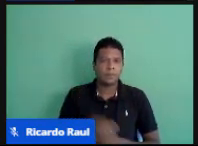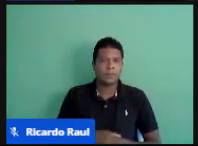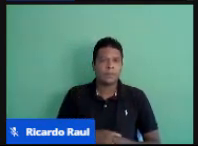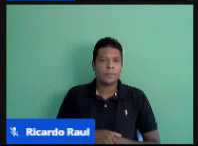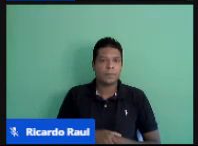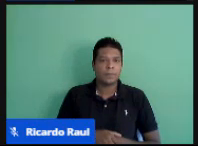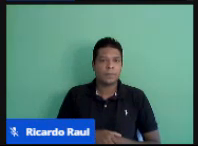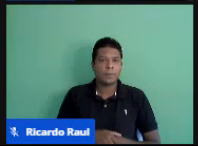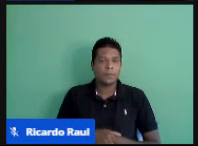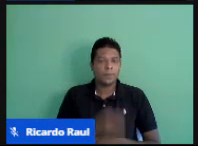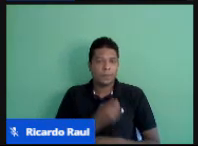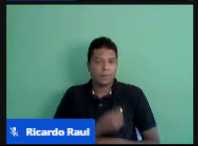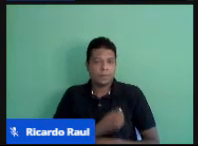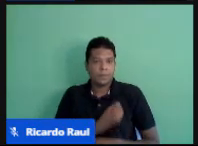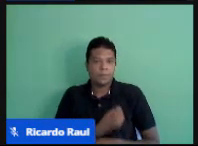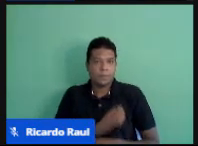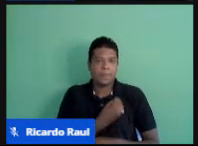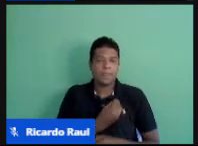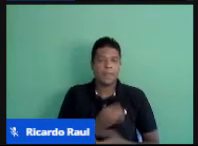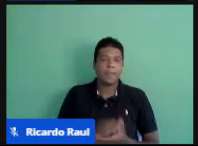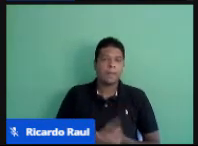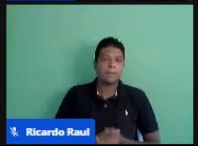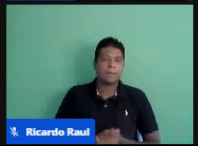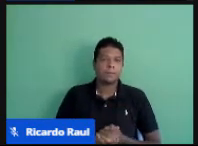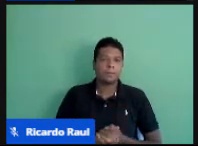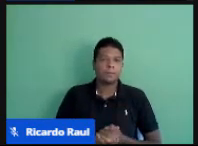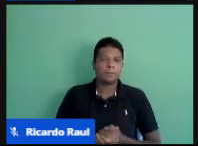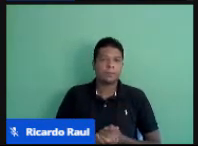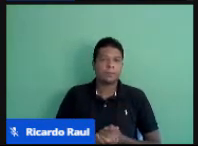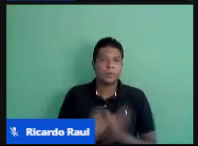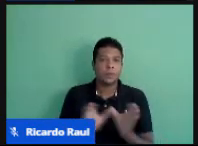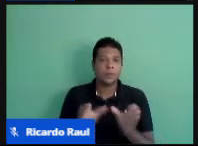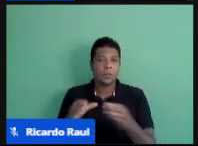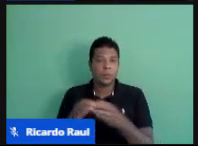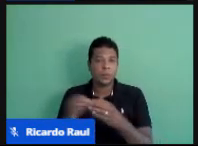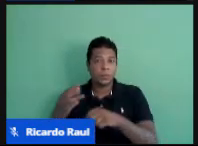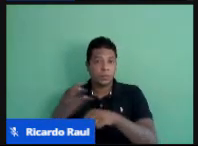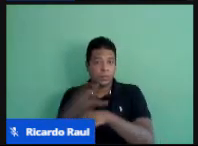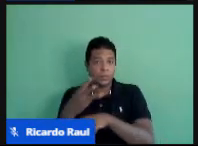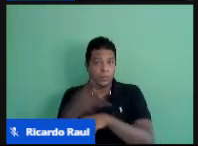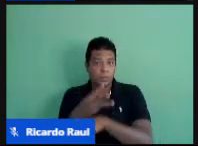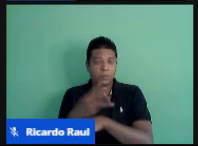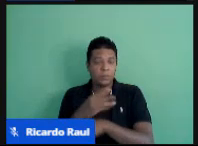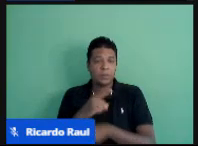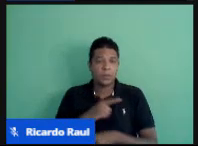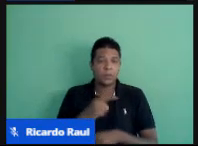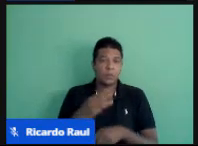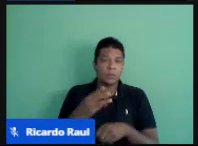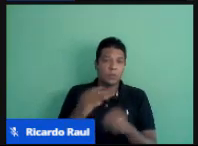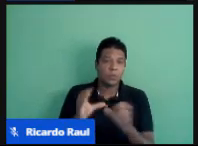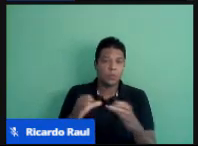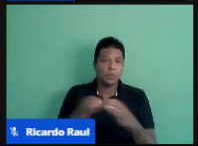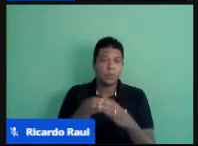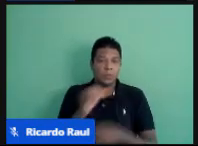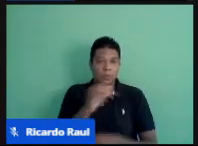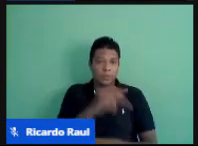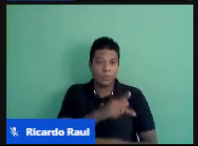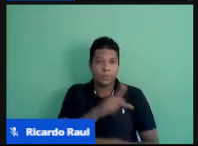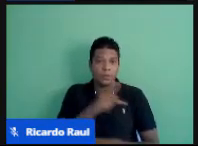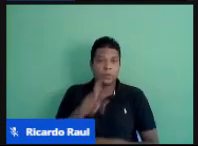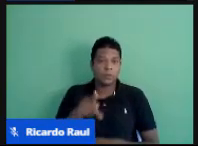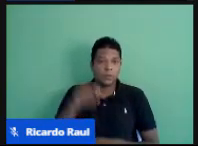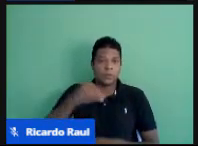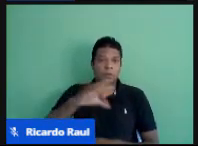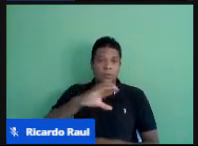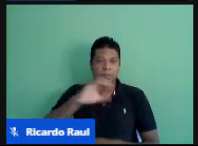também, o Carlos e o Elton, com relação aos grupos de WhatsApp, né? A gente sabe que tem grupo de professores, né, aqui de Campo Grande,